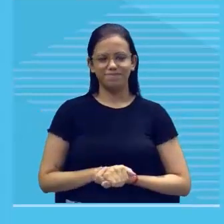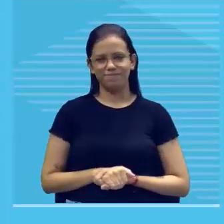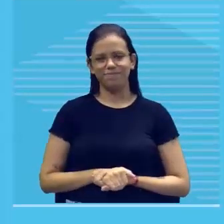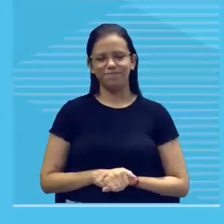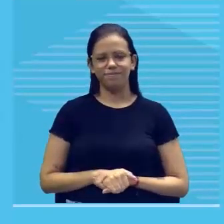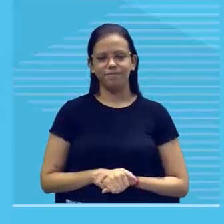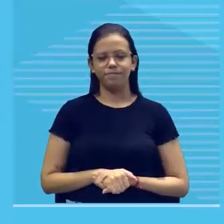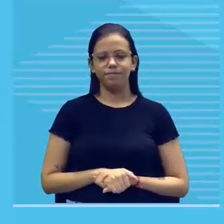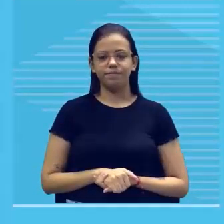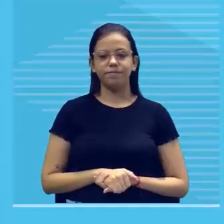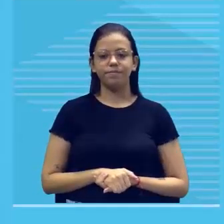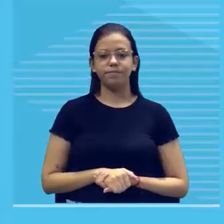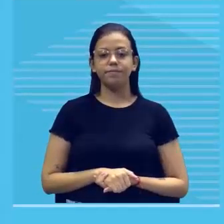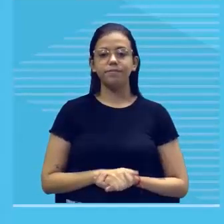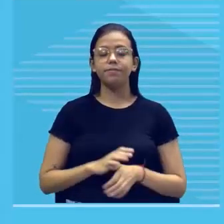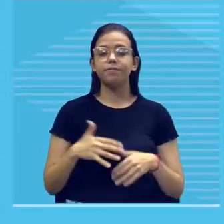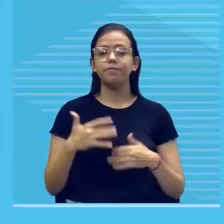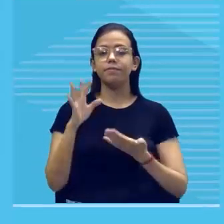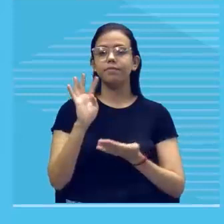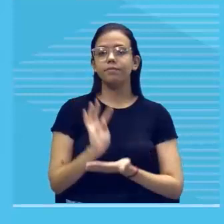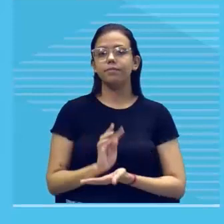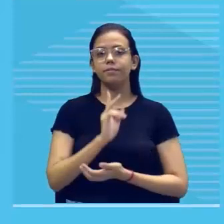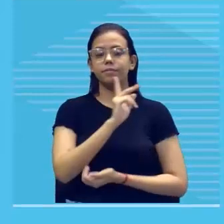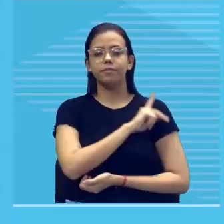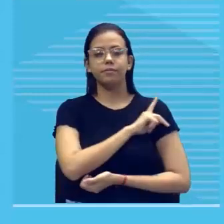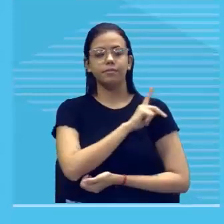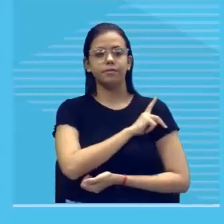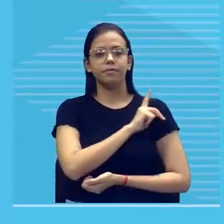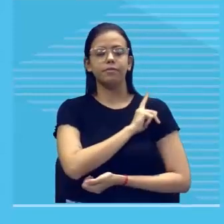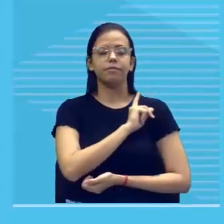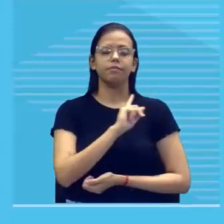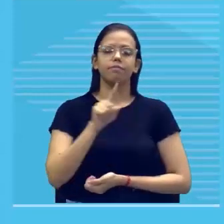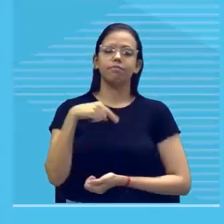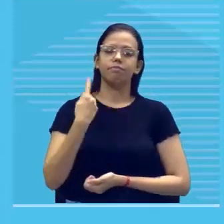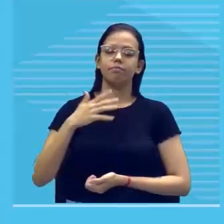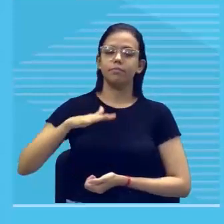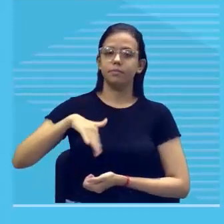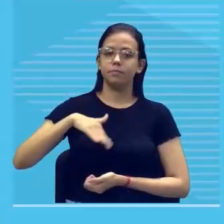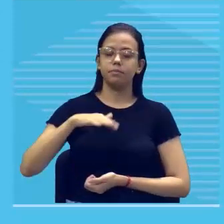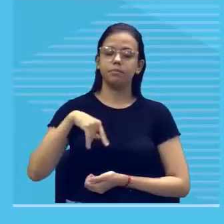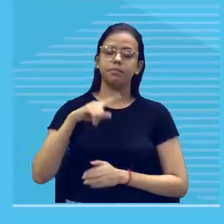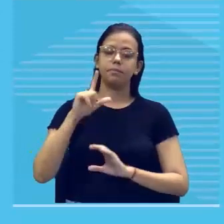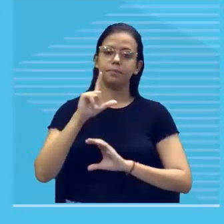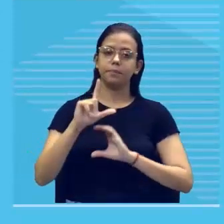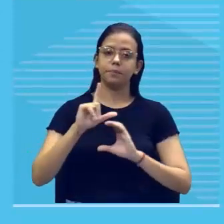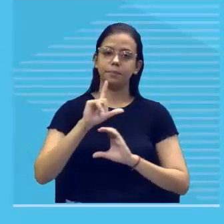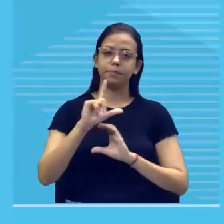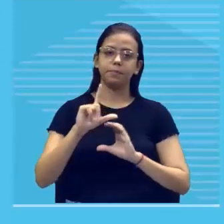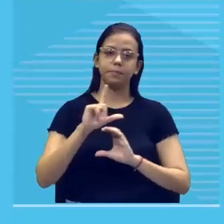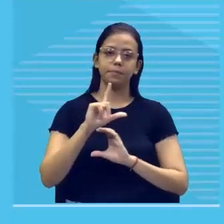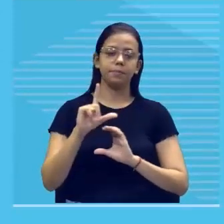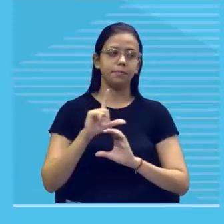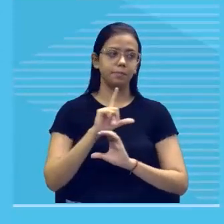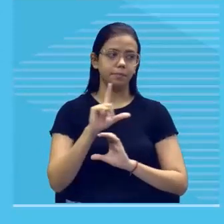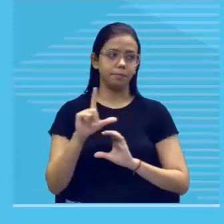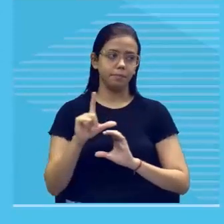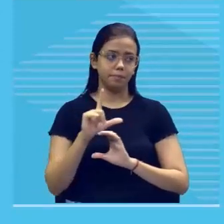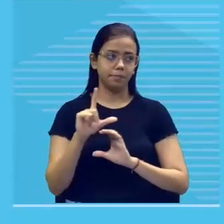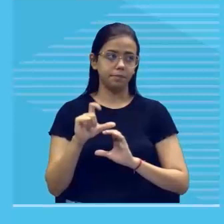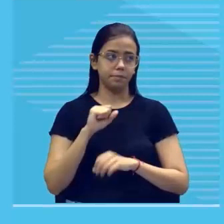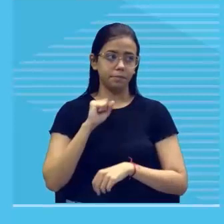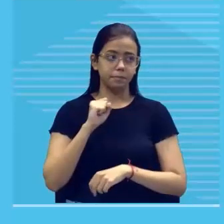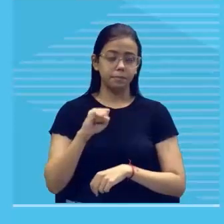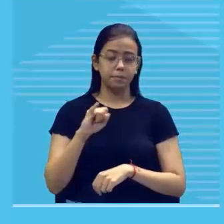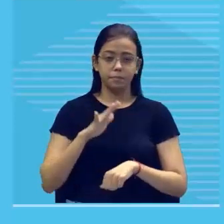galerinha Teresina Piauí né o nosso litoral no caso Luís Correia quanto